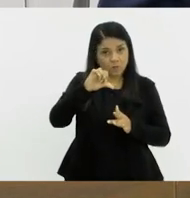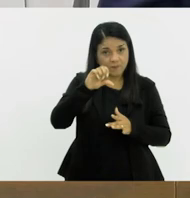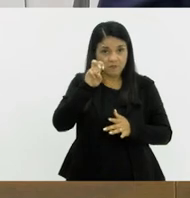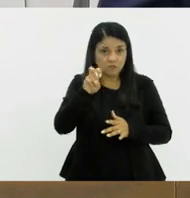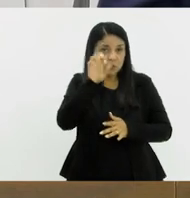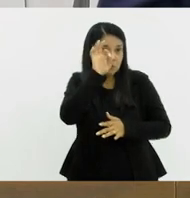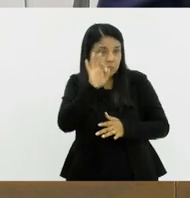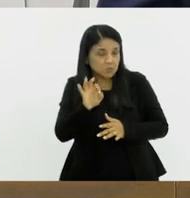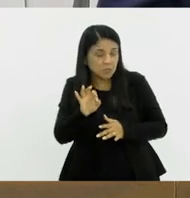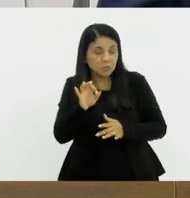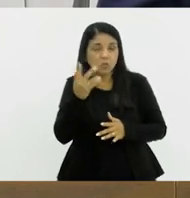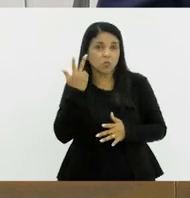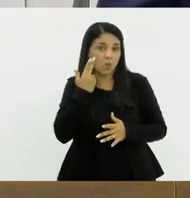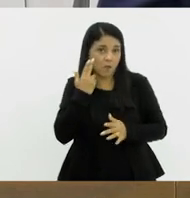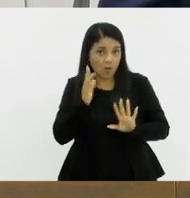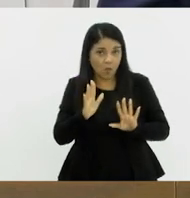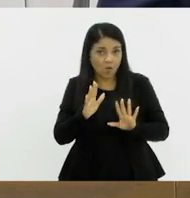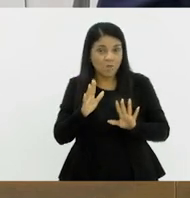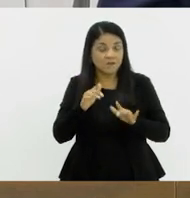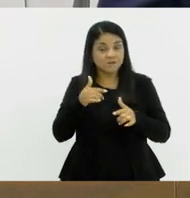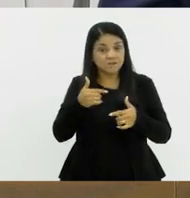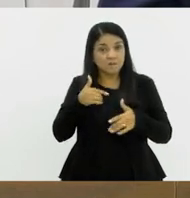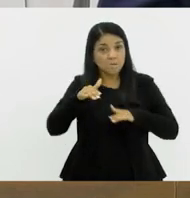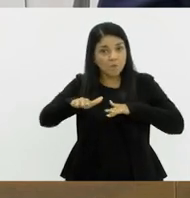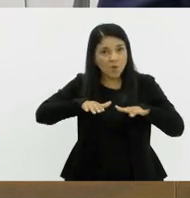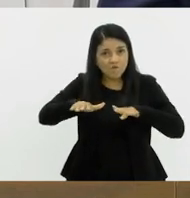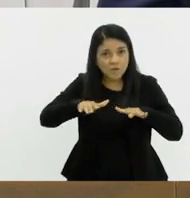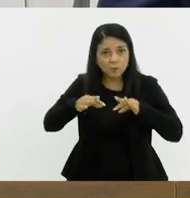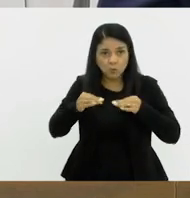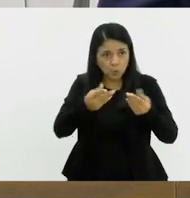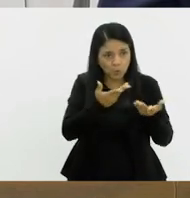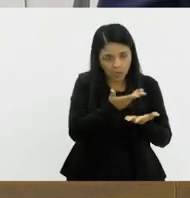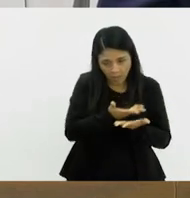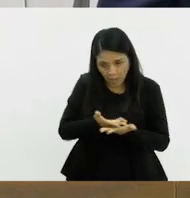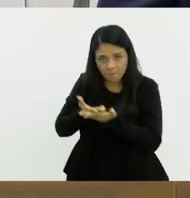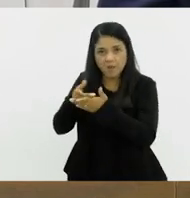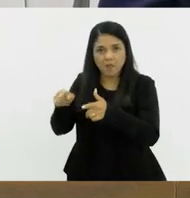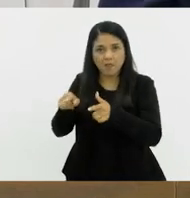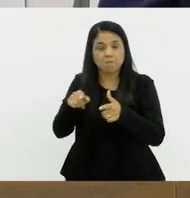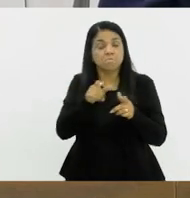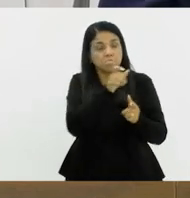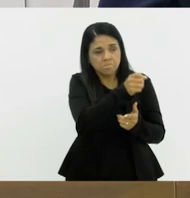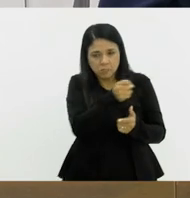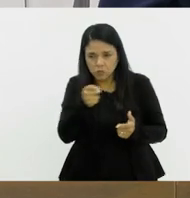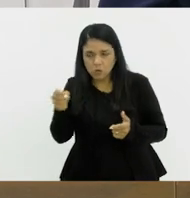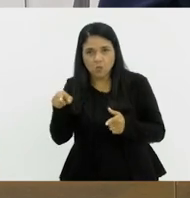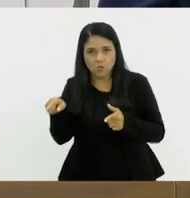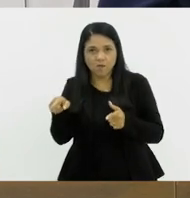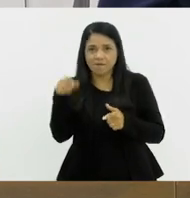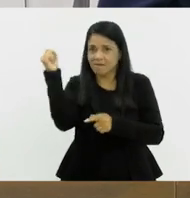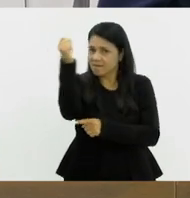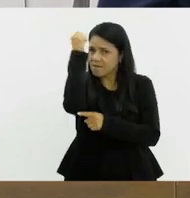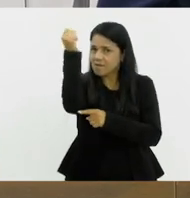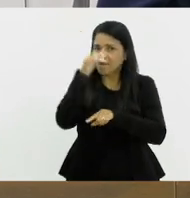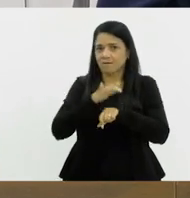fizer esse movimento todo para continuar encaminhando as pessoas que tenham qualquer tipo de agravo,